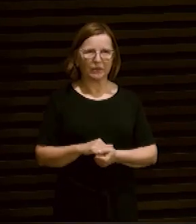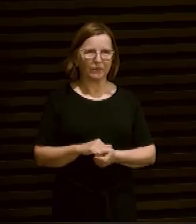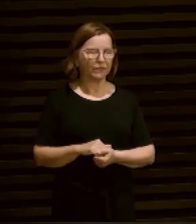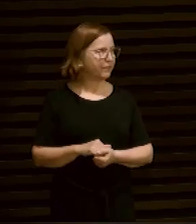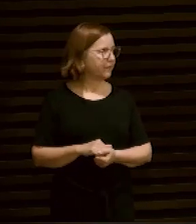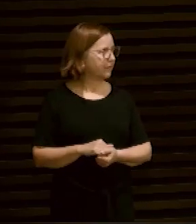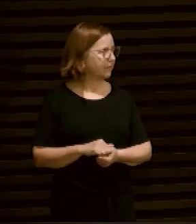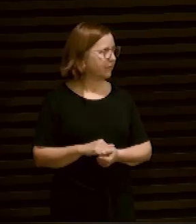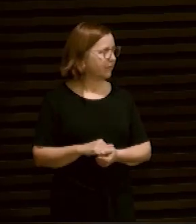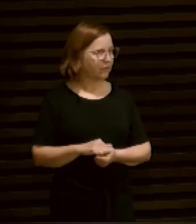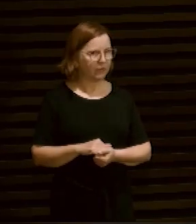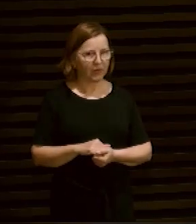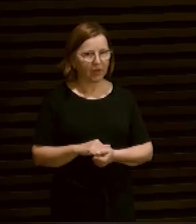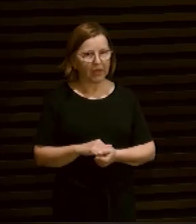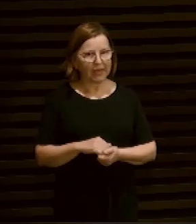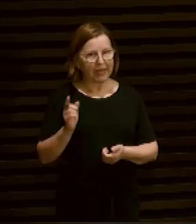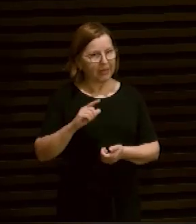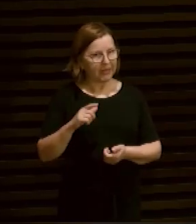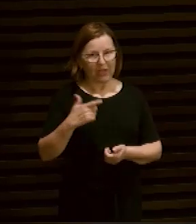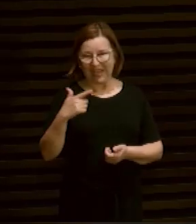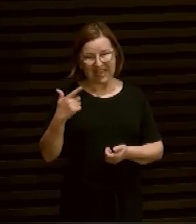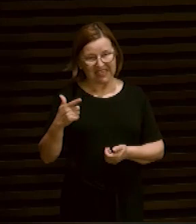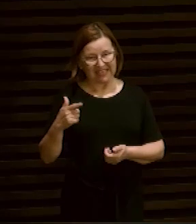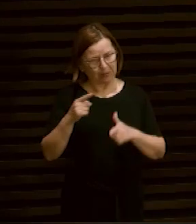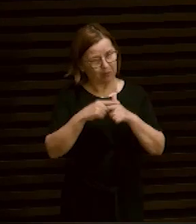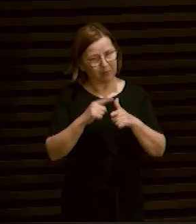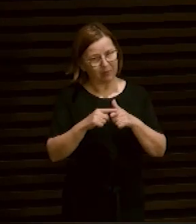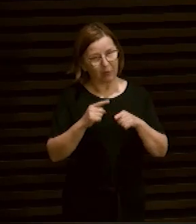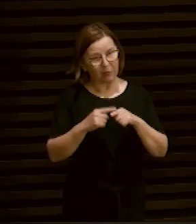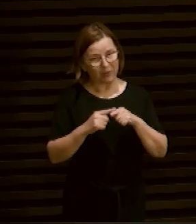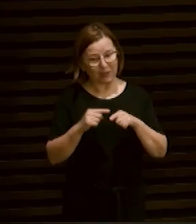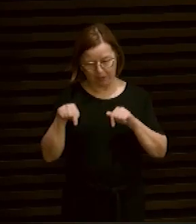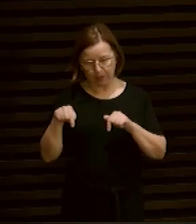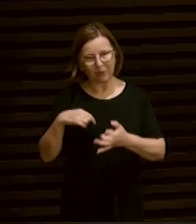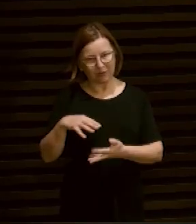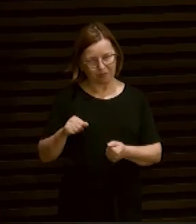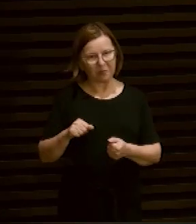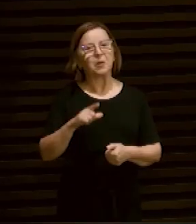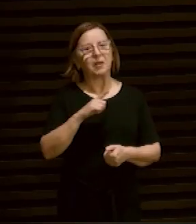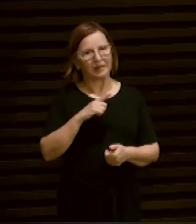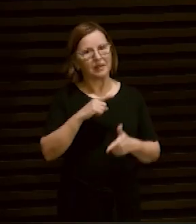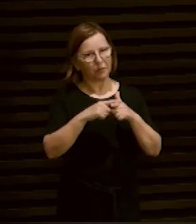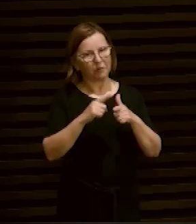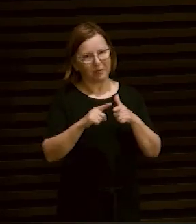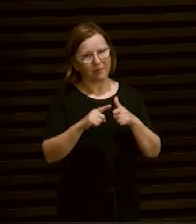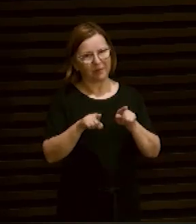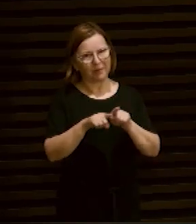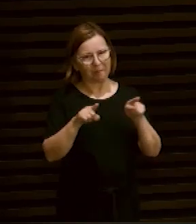Não é sem tribulação o cristianismo, não. No mundo vocês vão ter tribulação, mas não tem pesado, não.